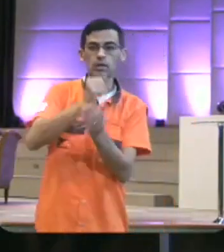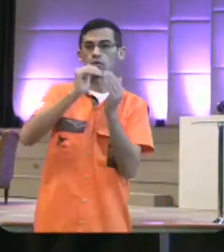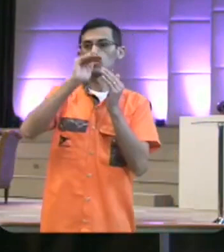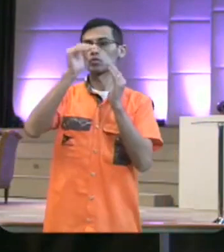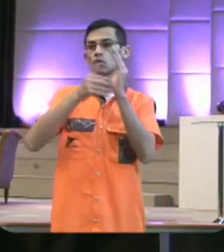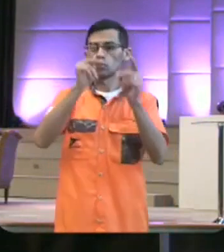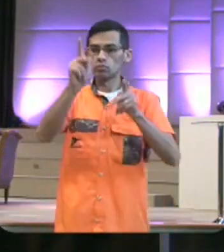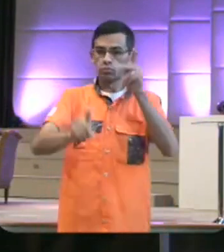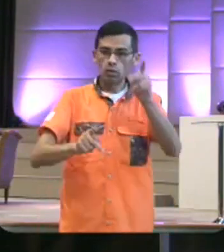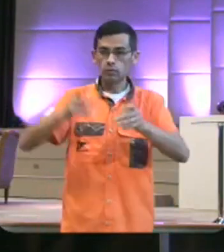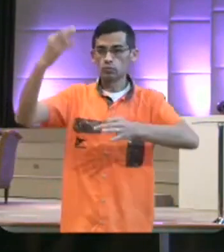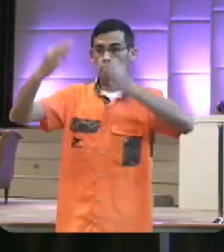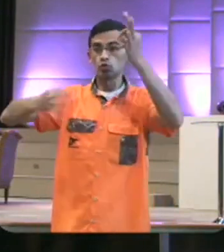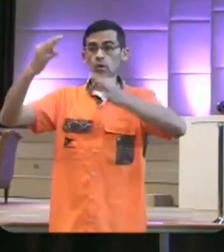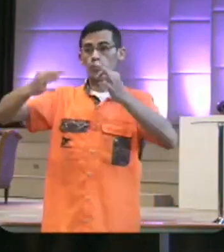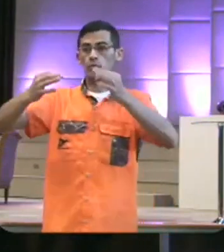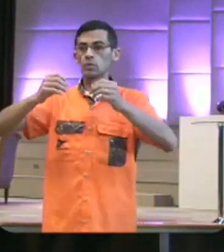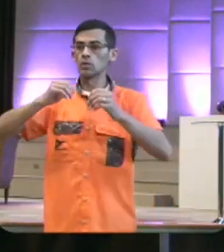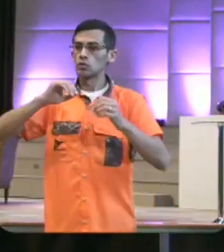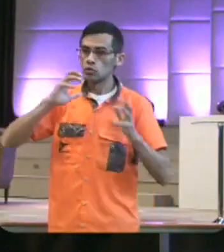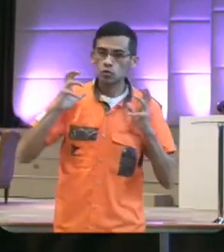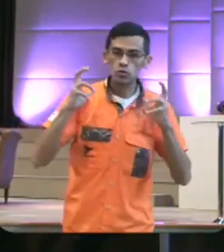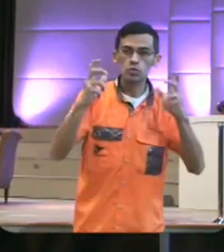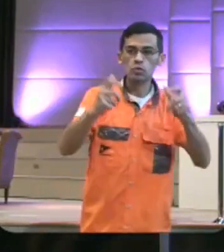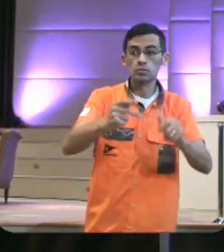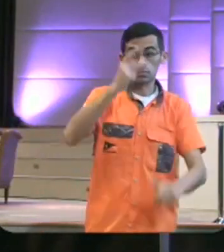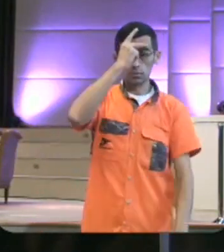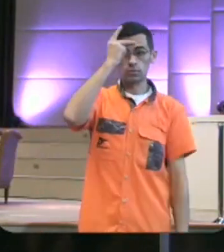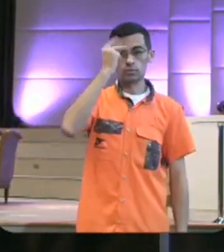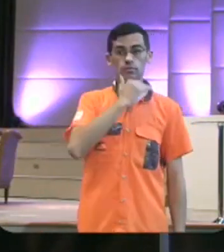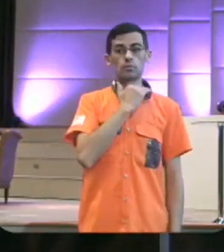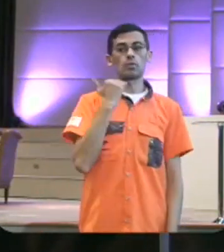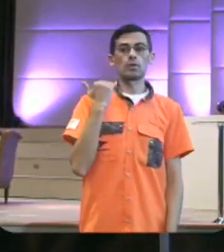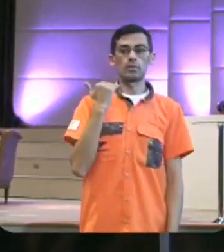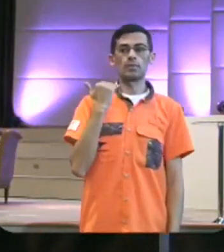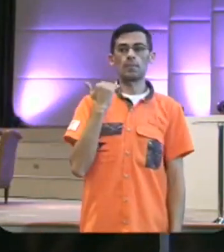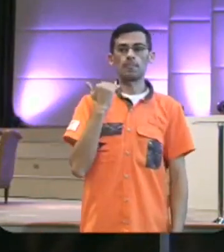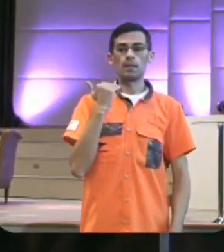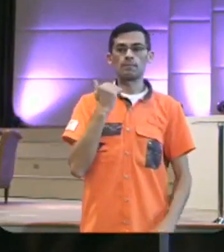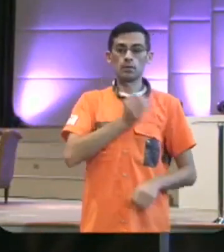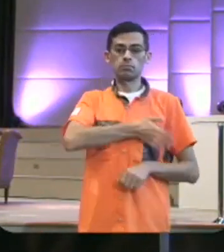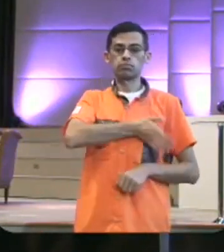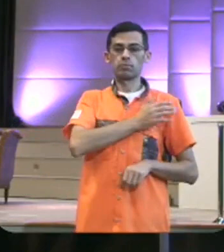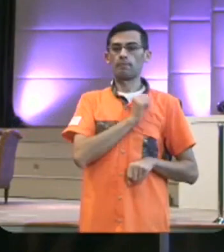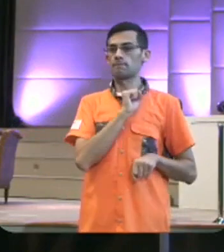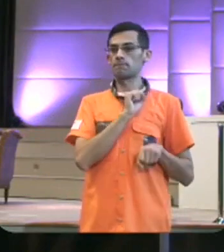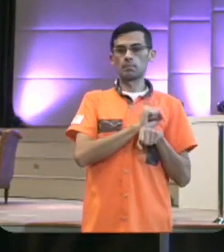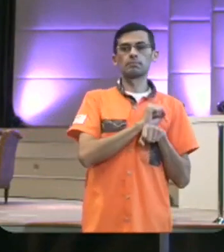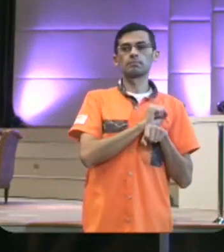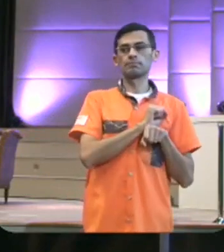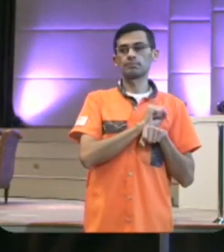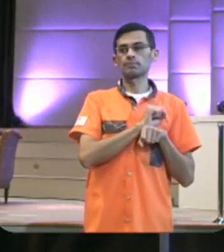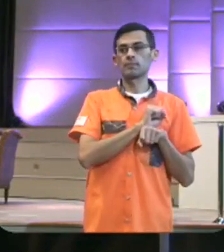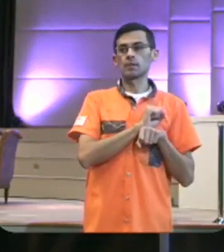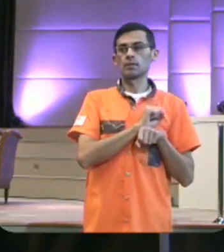e o julgamento final, vamos passar pela morte. A partir dessa data não vai existir mais